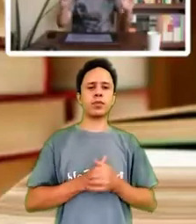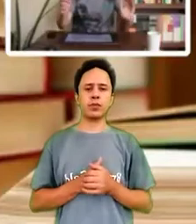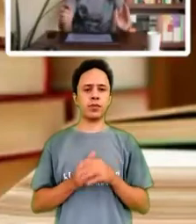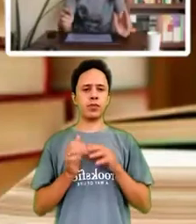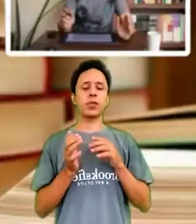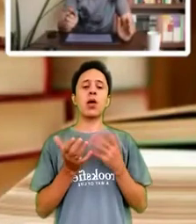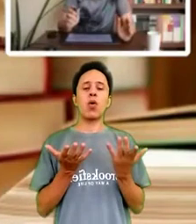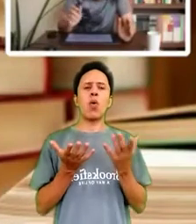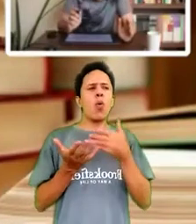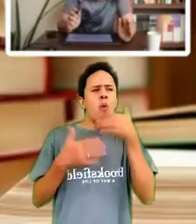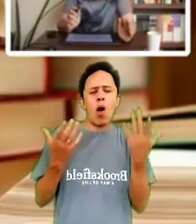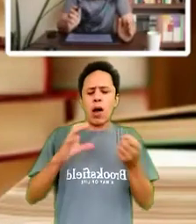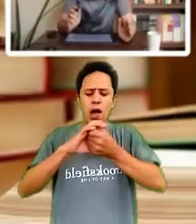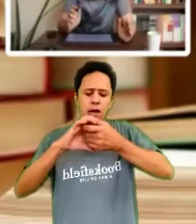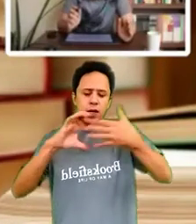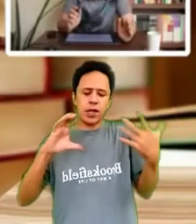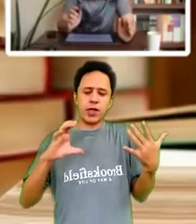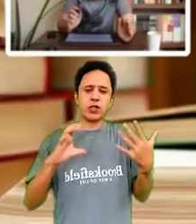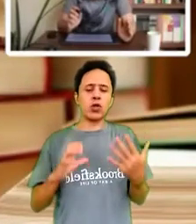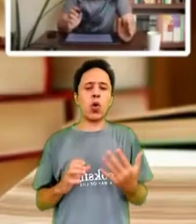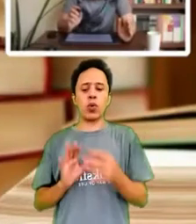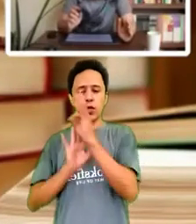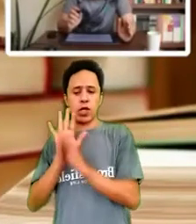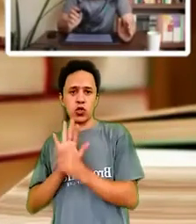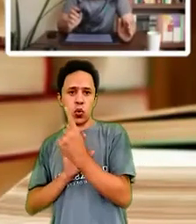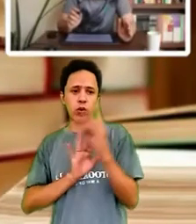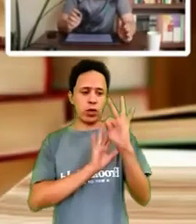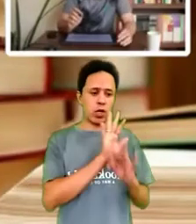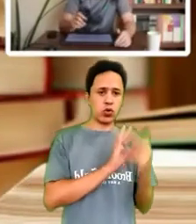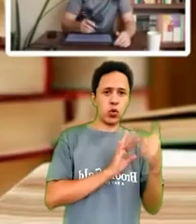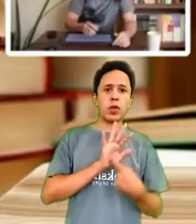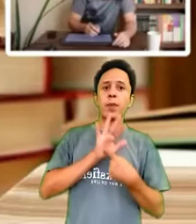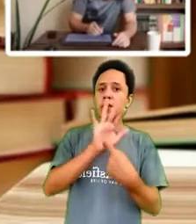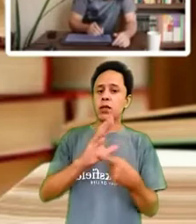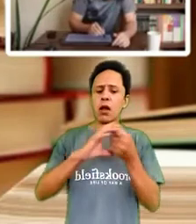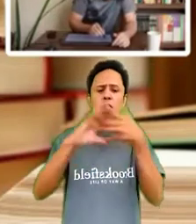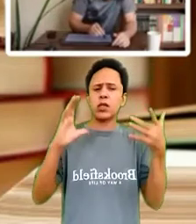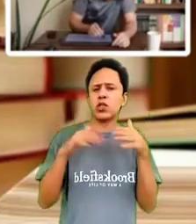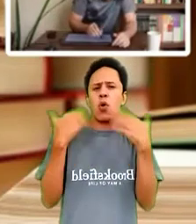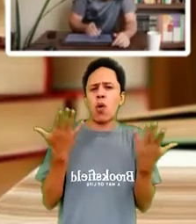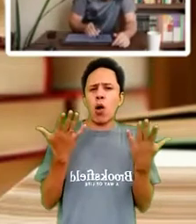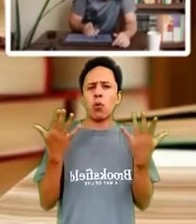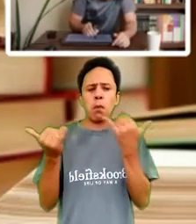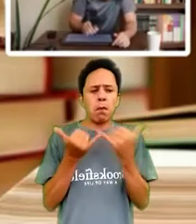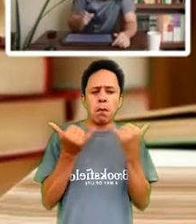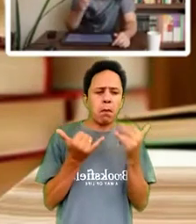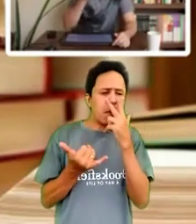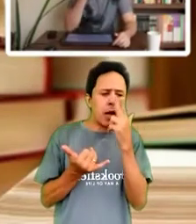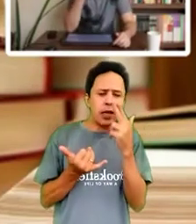últimas questões, vamos lá. Que características os dois textos apresentam? As características